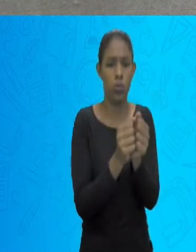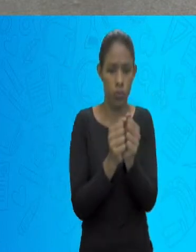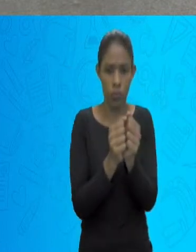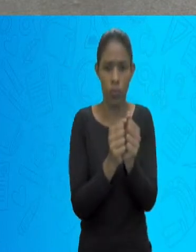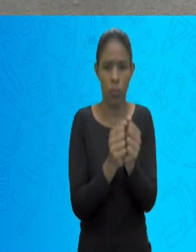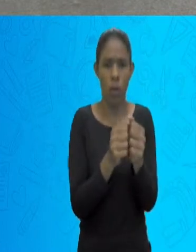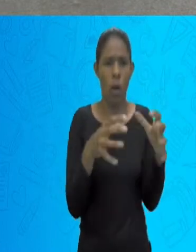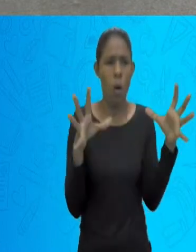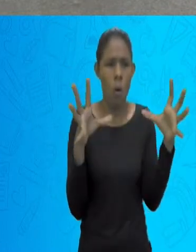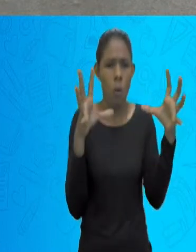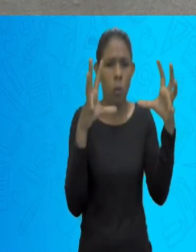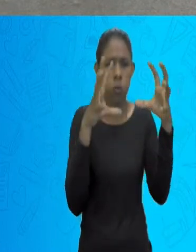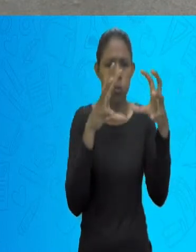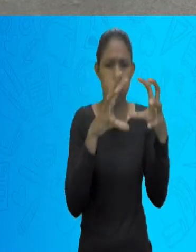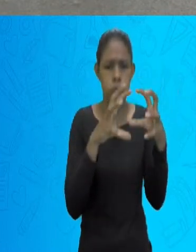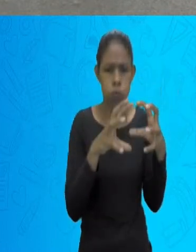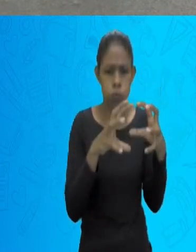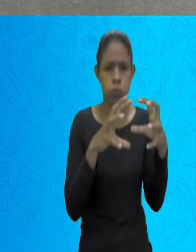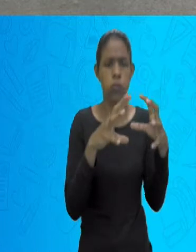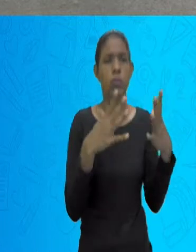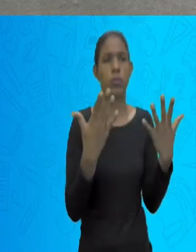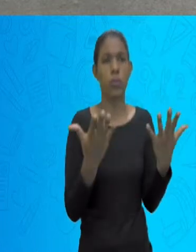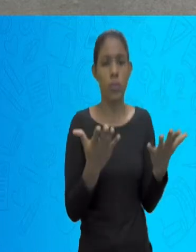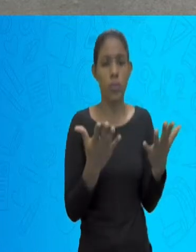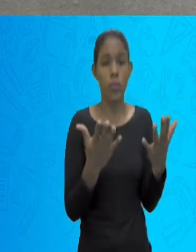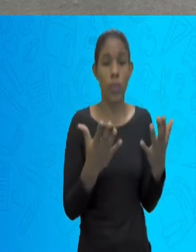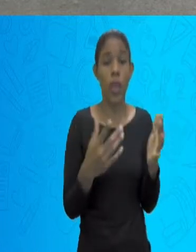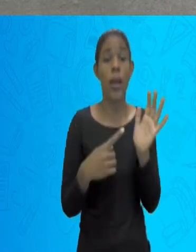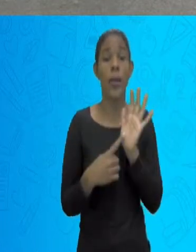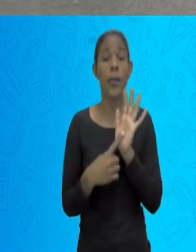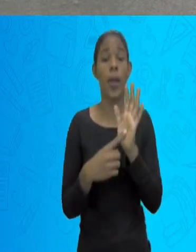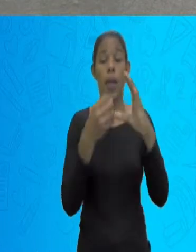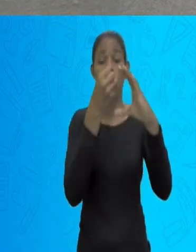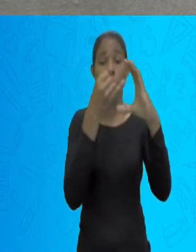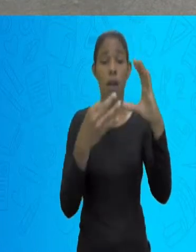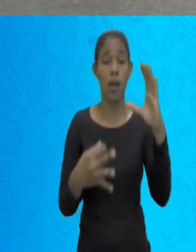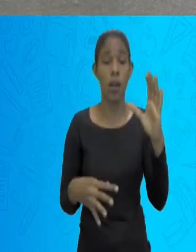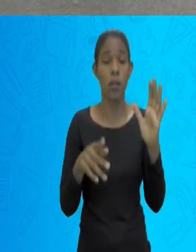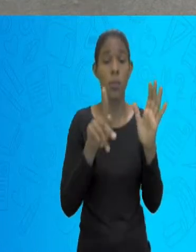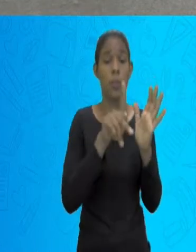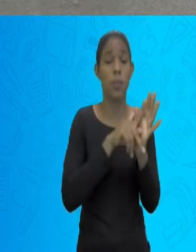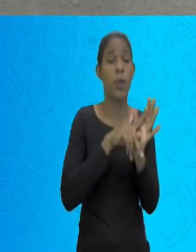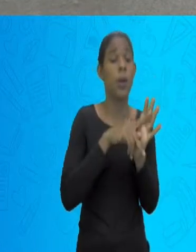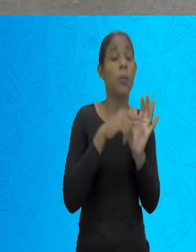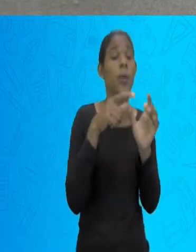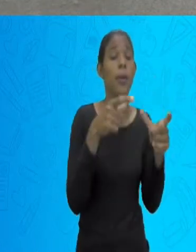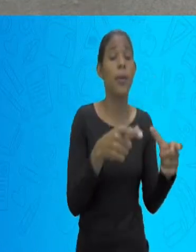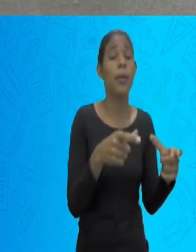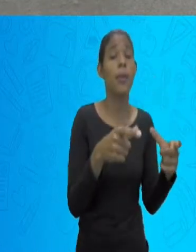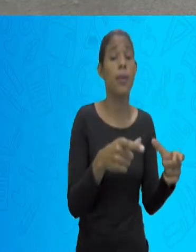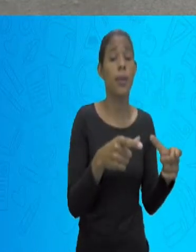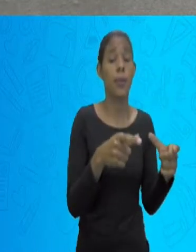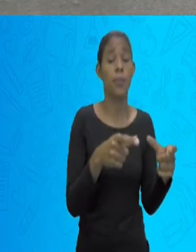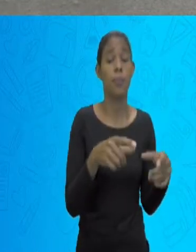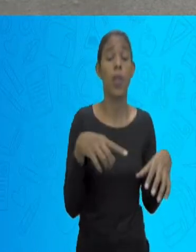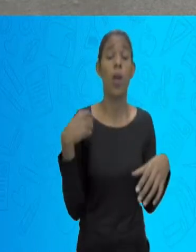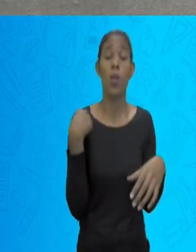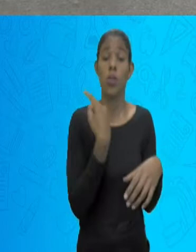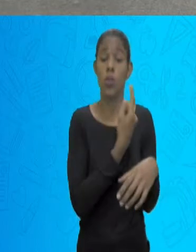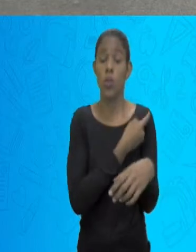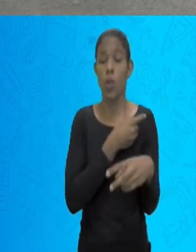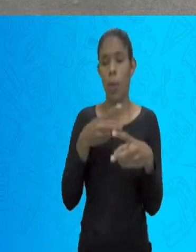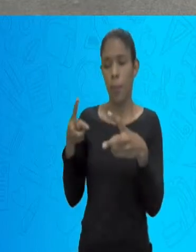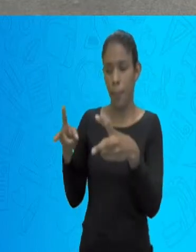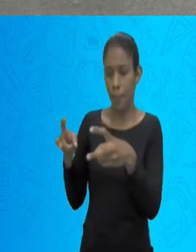muito fechado. Isso determina uma floresta. Então, se observarmos as paisagens, vamos ver que elas têm